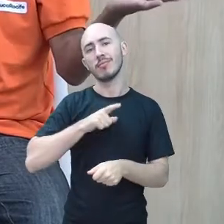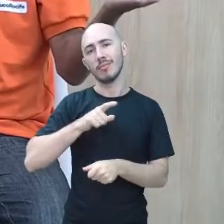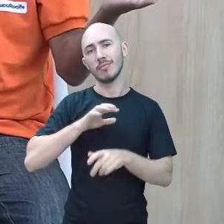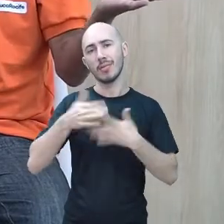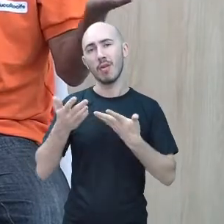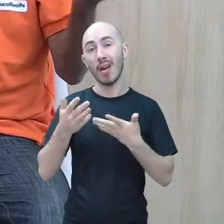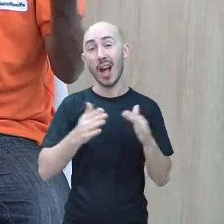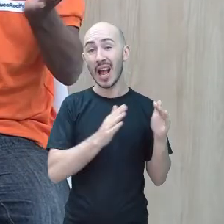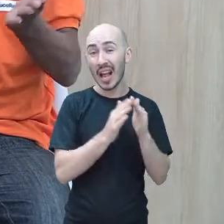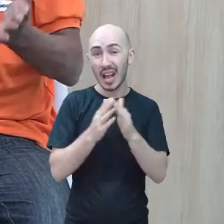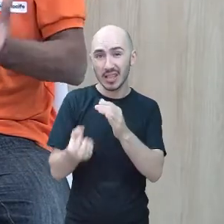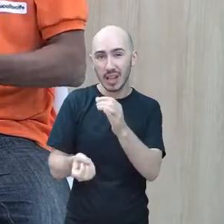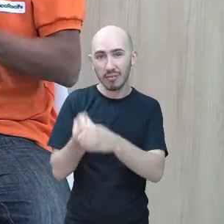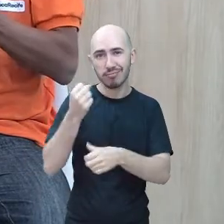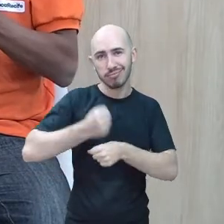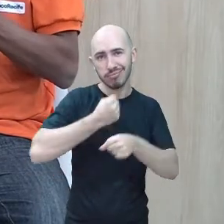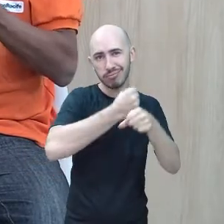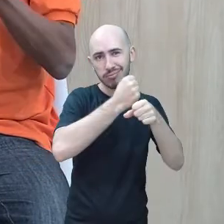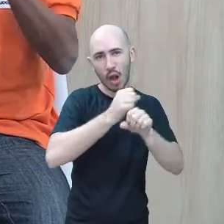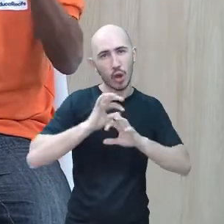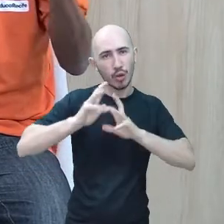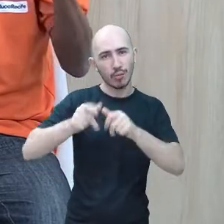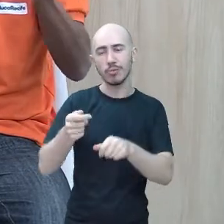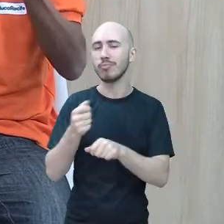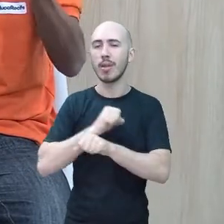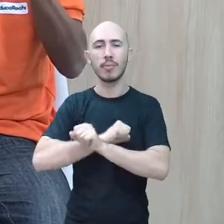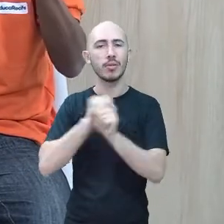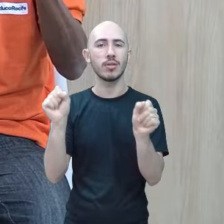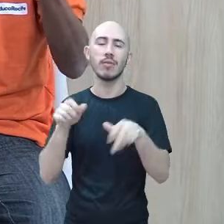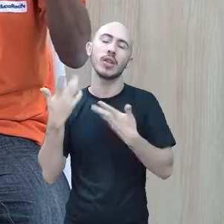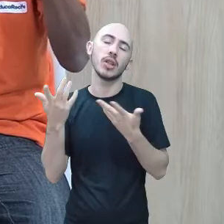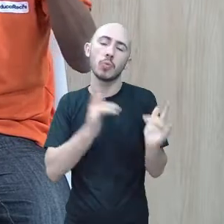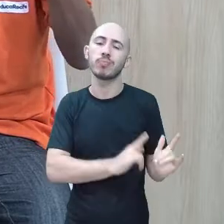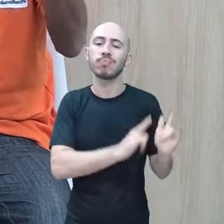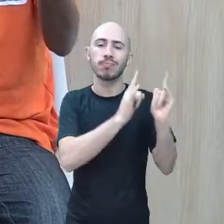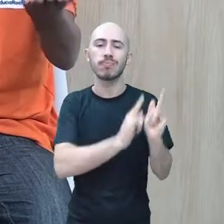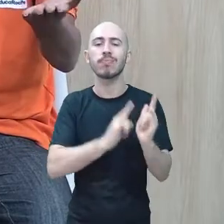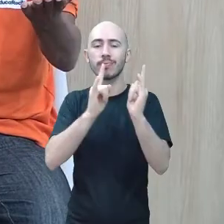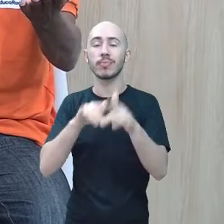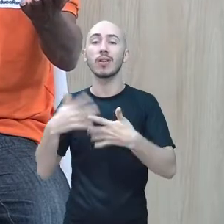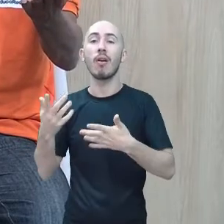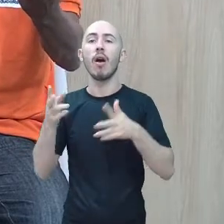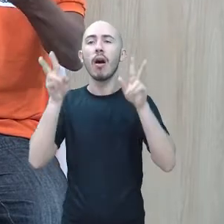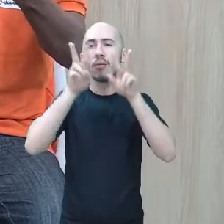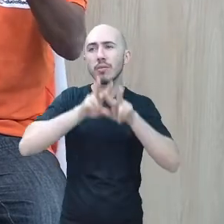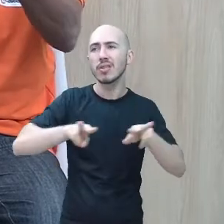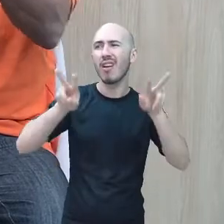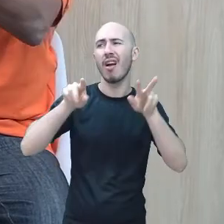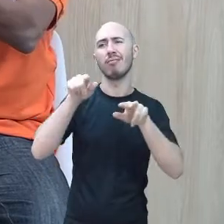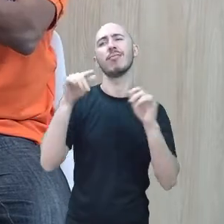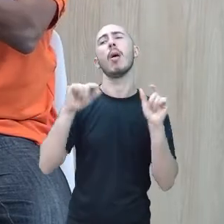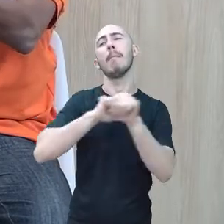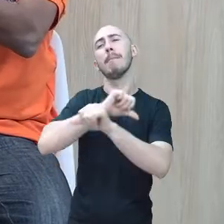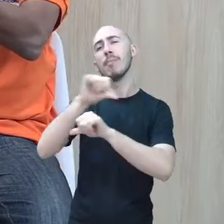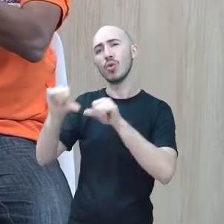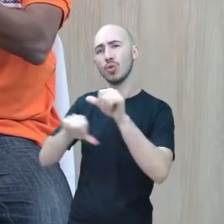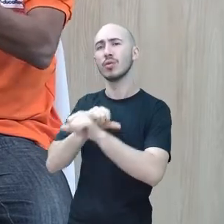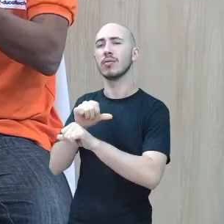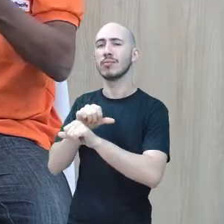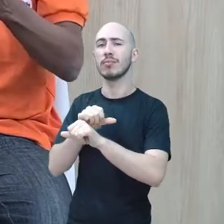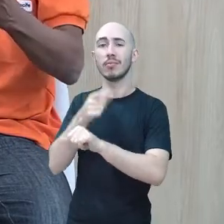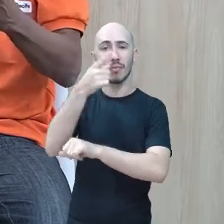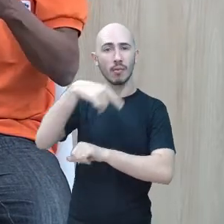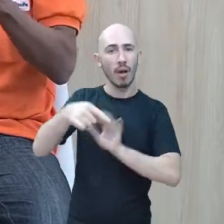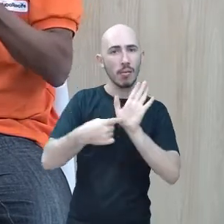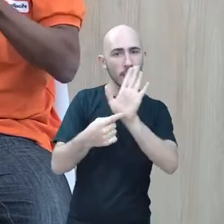casa para todos. Então a ideia é verticalizar. Então isso dá um choque até na paisagem. Vanessa mostrou duas paisagens